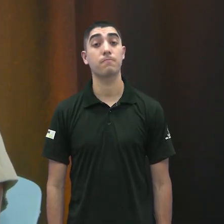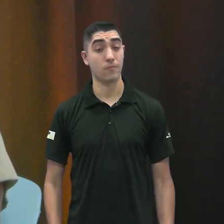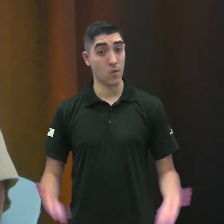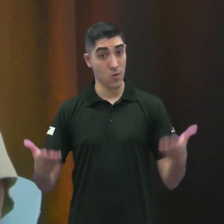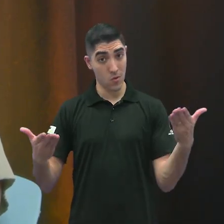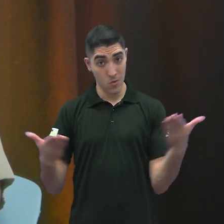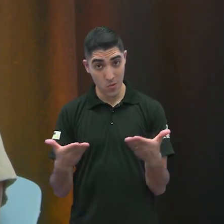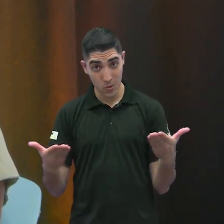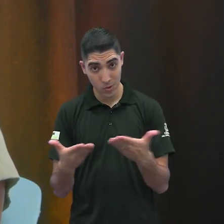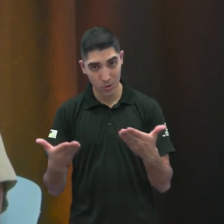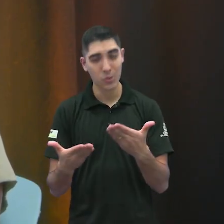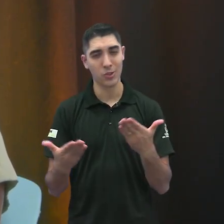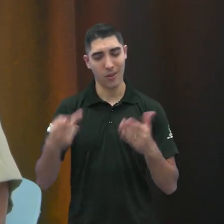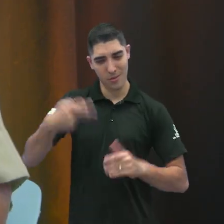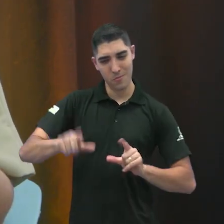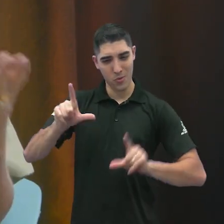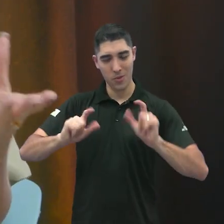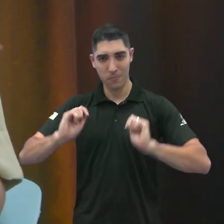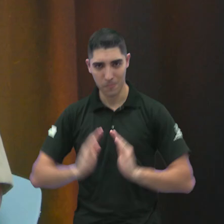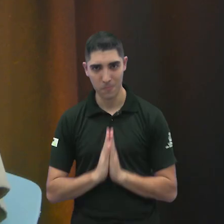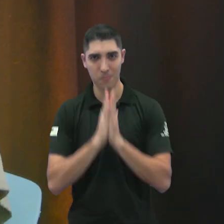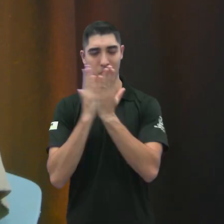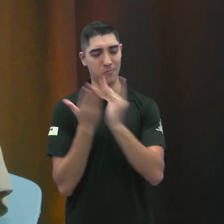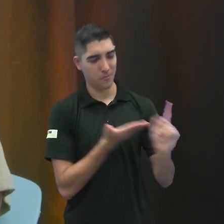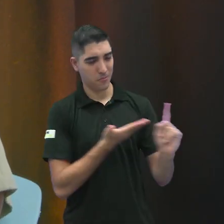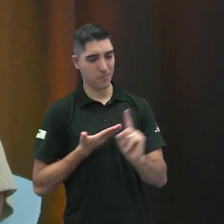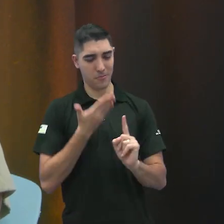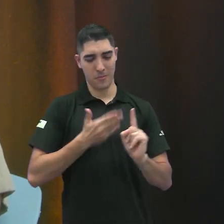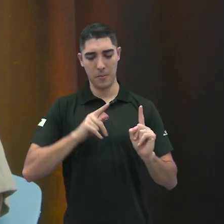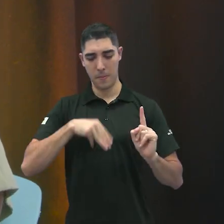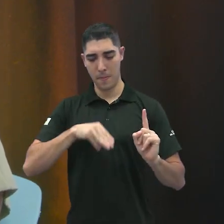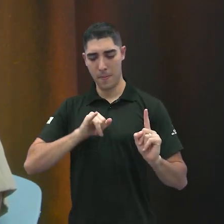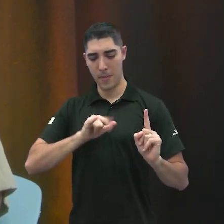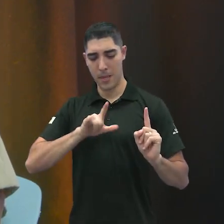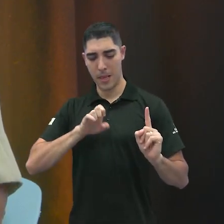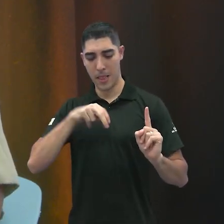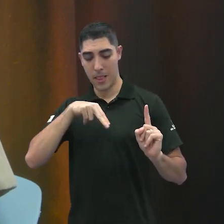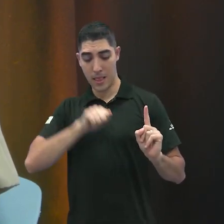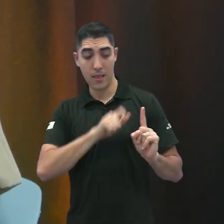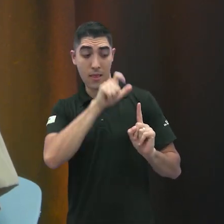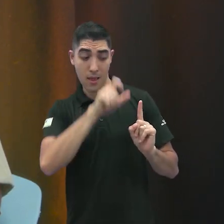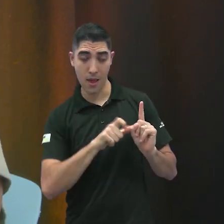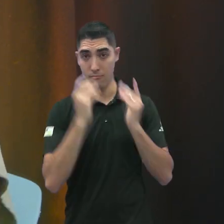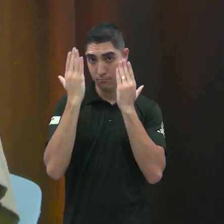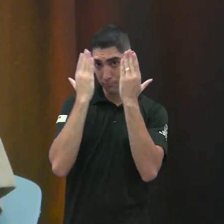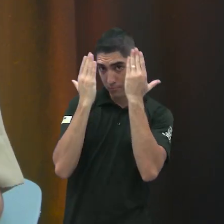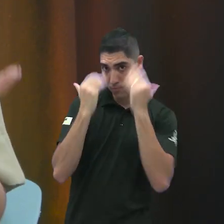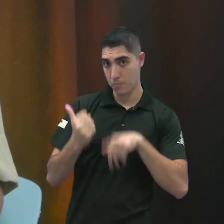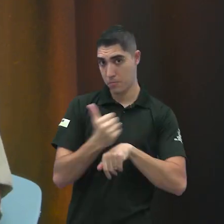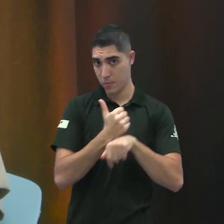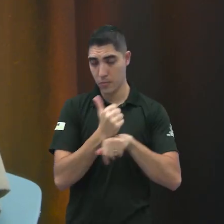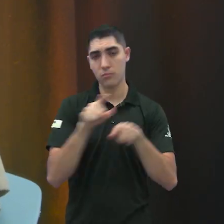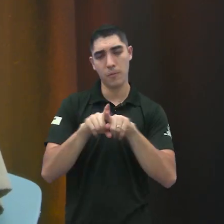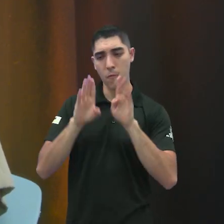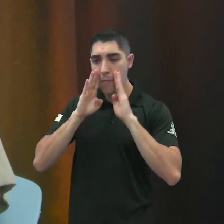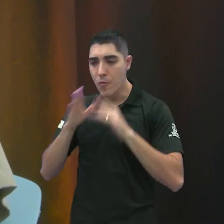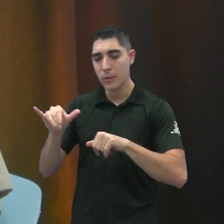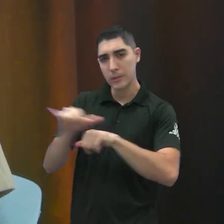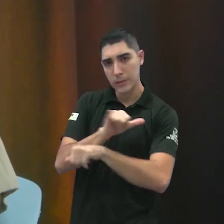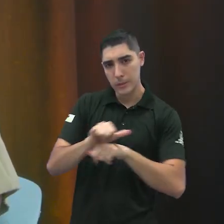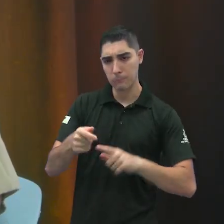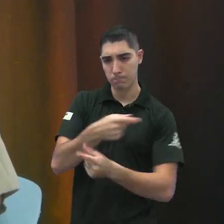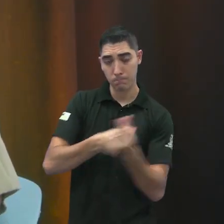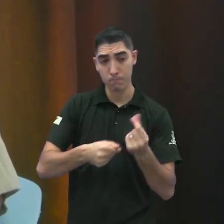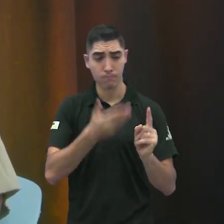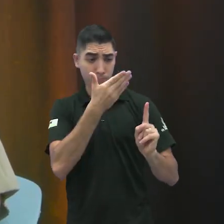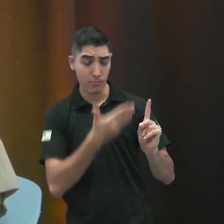Recebemos hoje no Bate-Papo com Inspiração Milena Massoneto, psicóloga e especialista em inovação e estratégias de negócio. Com mais